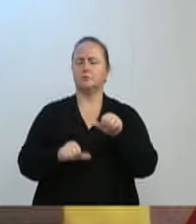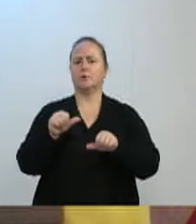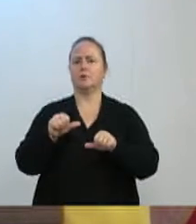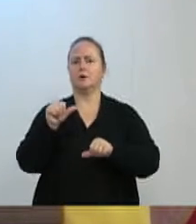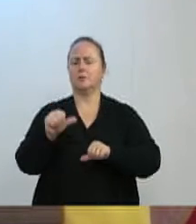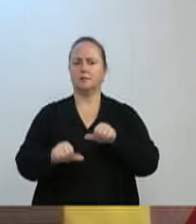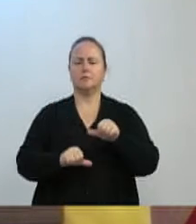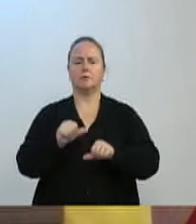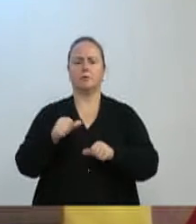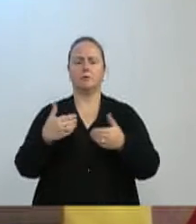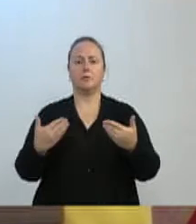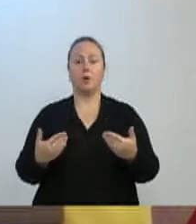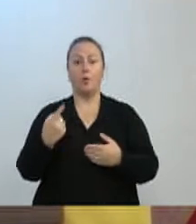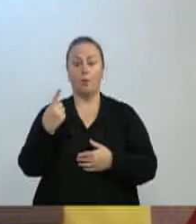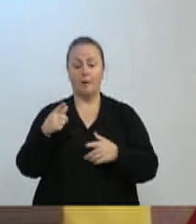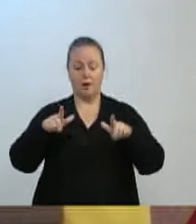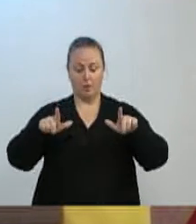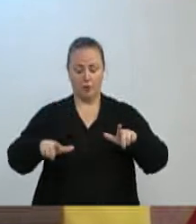desses 200